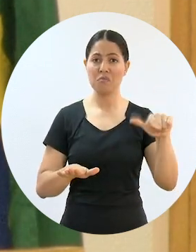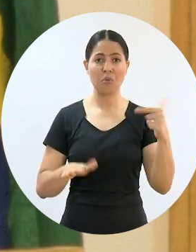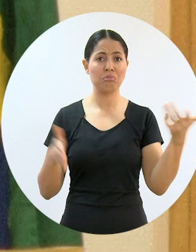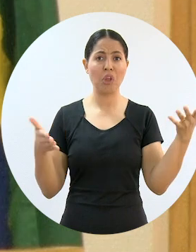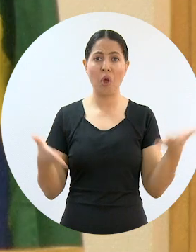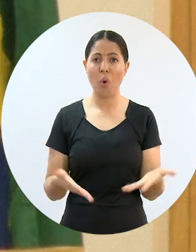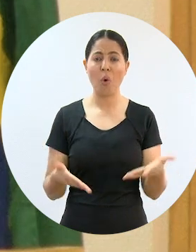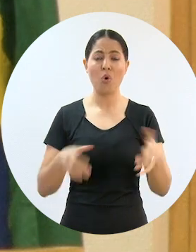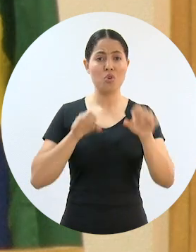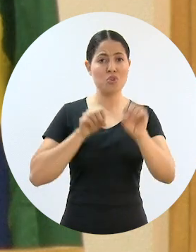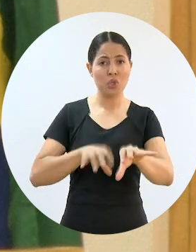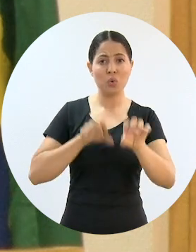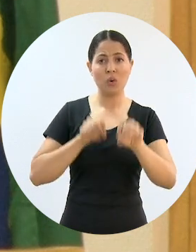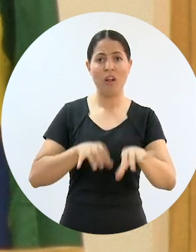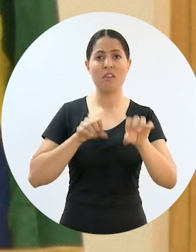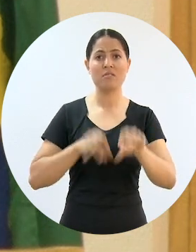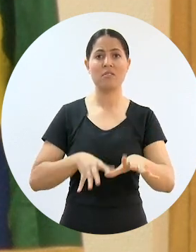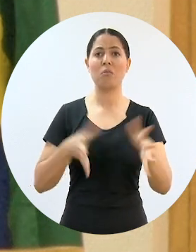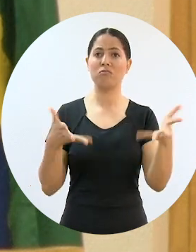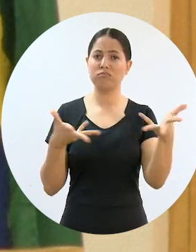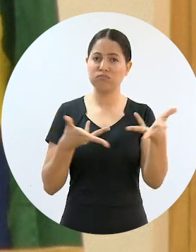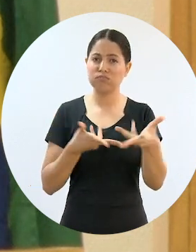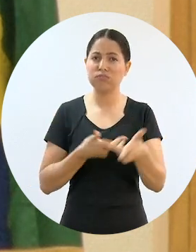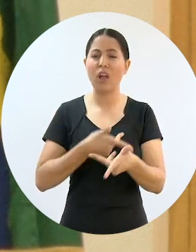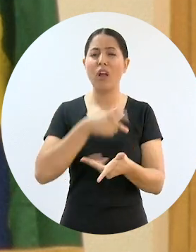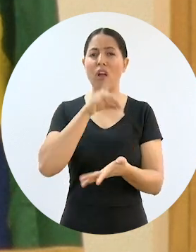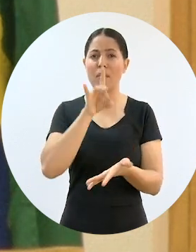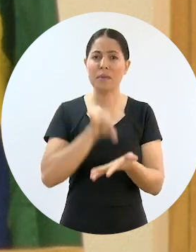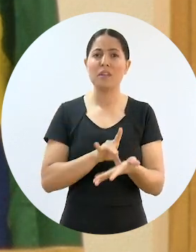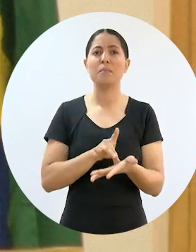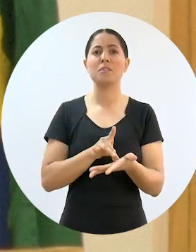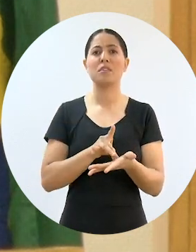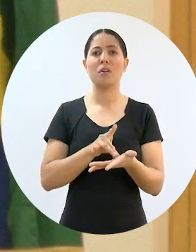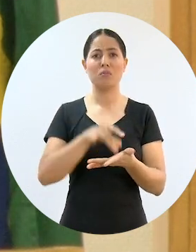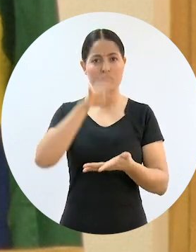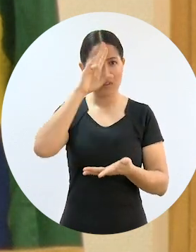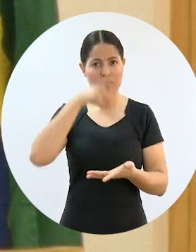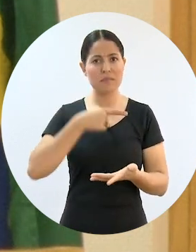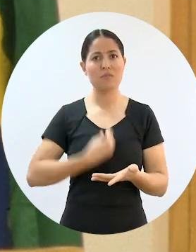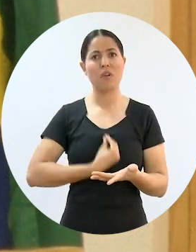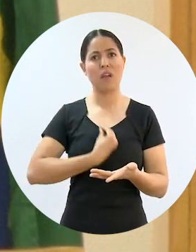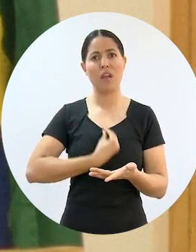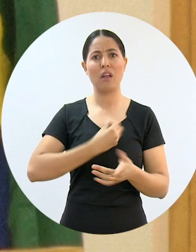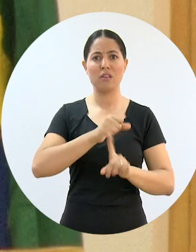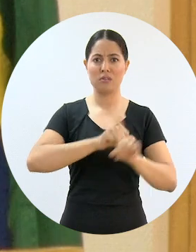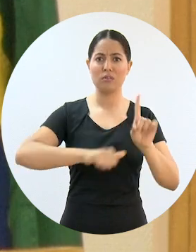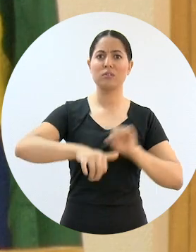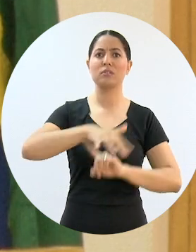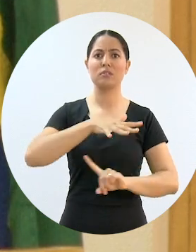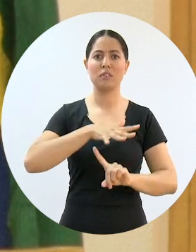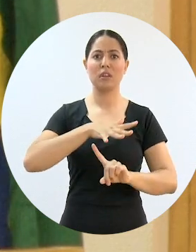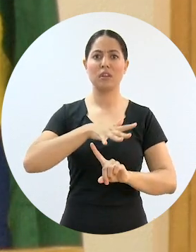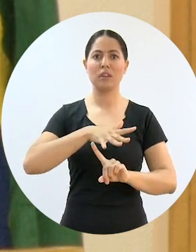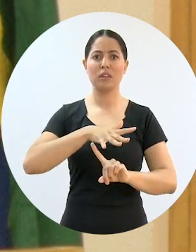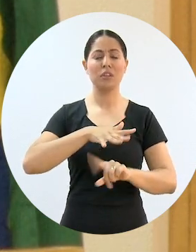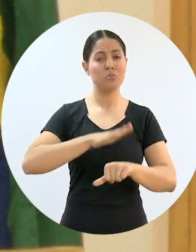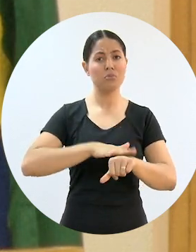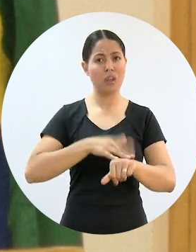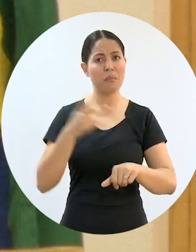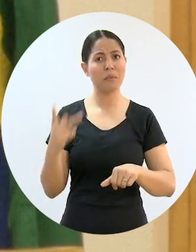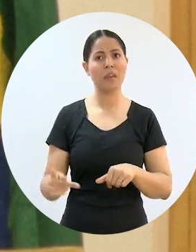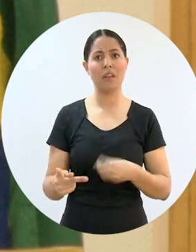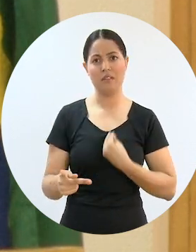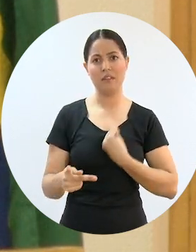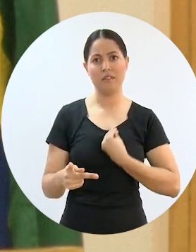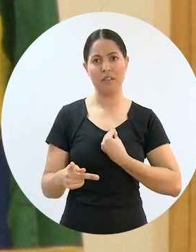não recebe hoje uma educação coerente com as necessidades pessoais, sociais e